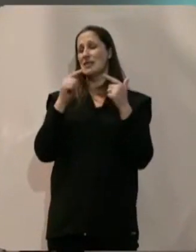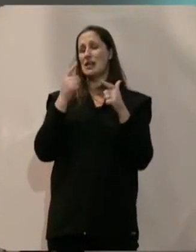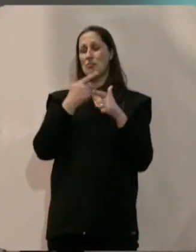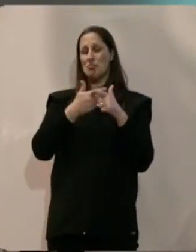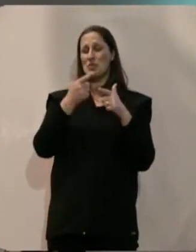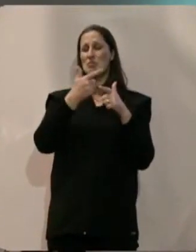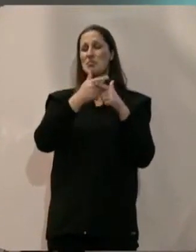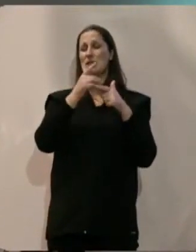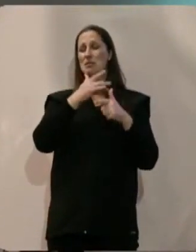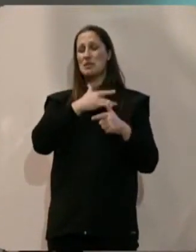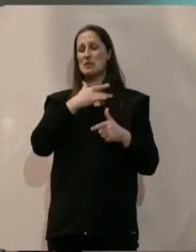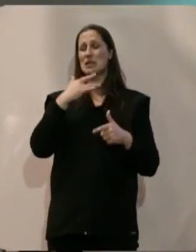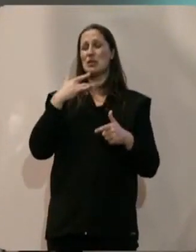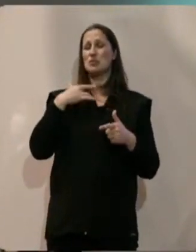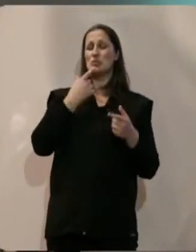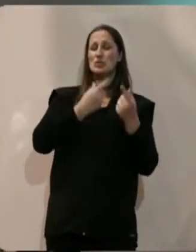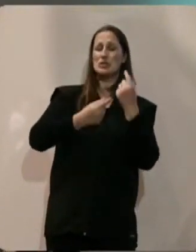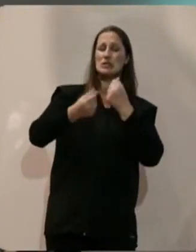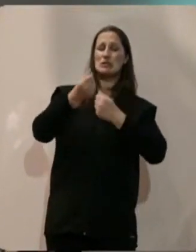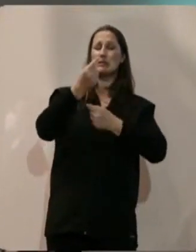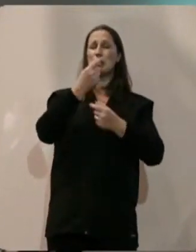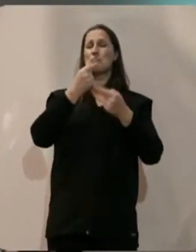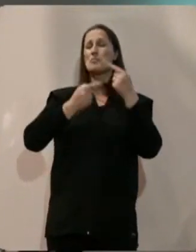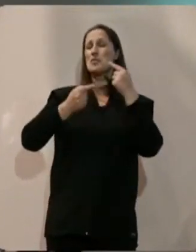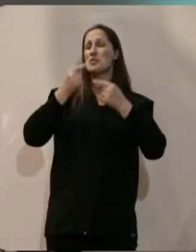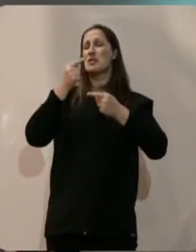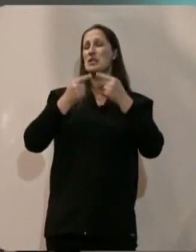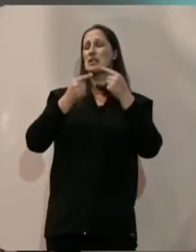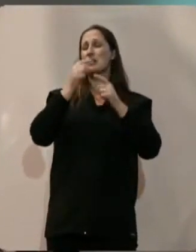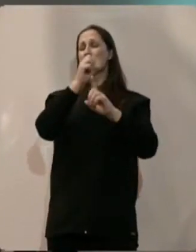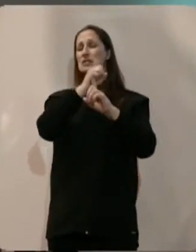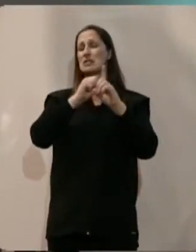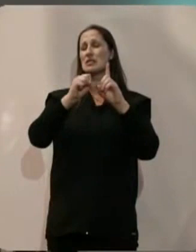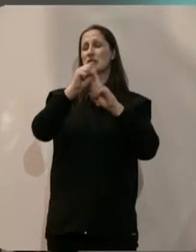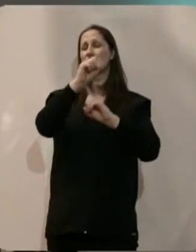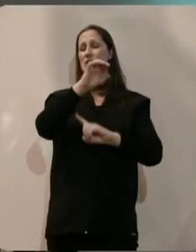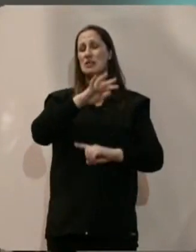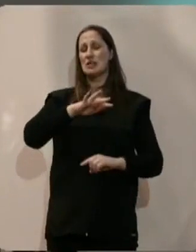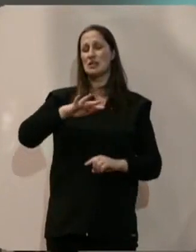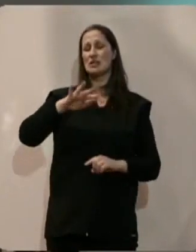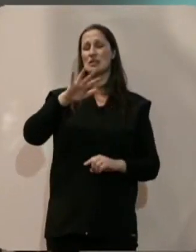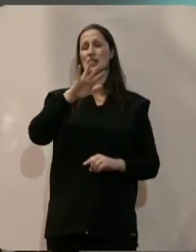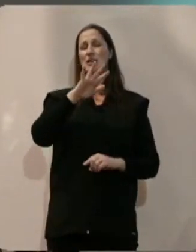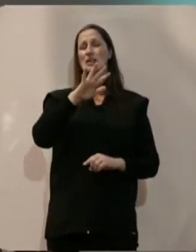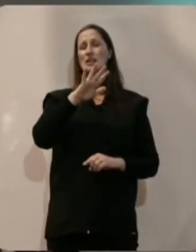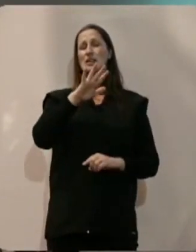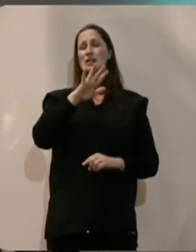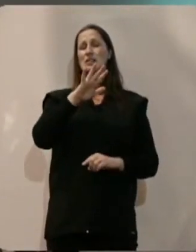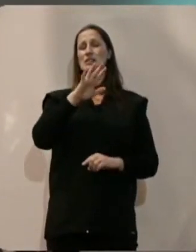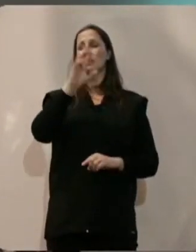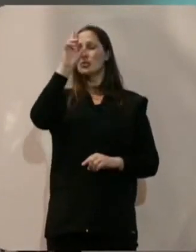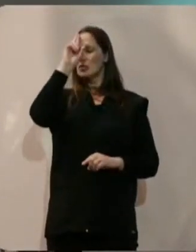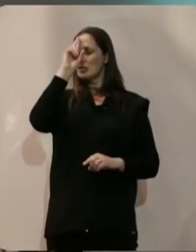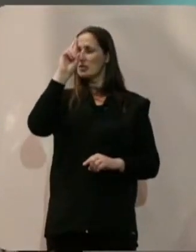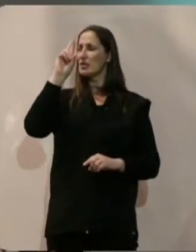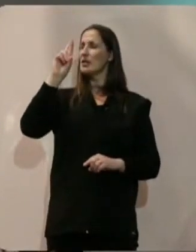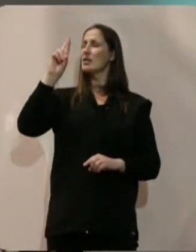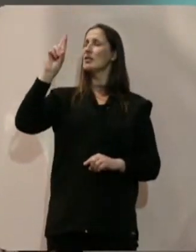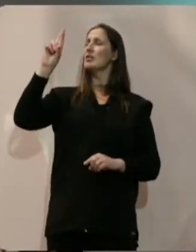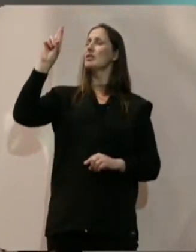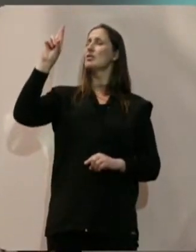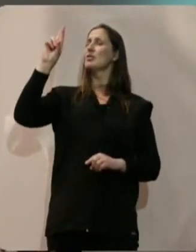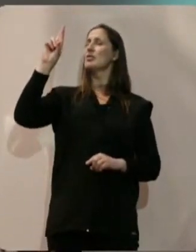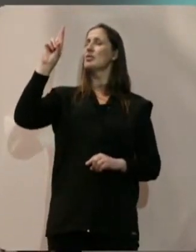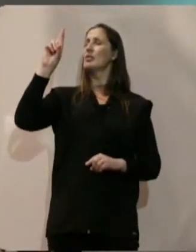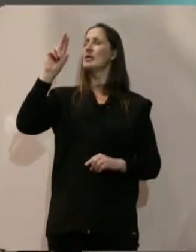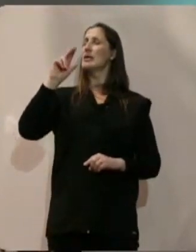área da saúde, da economia, da política, da sociedade, Pai. Ó Pai, que o Senhor levante um